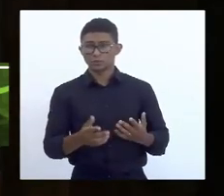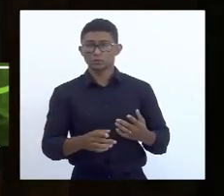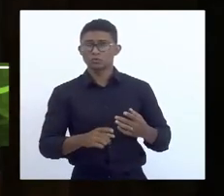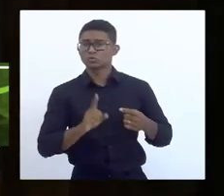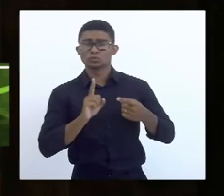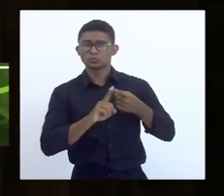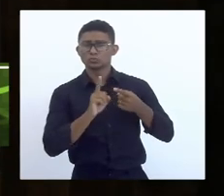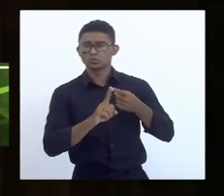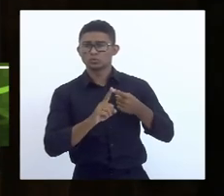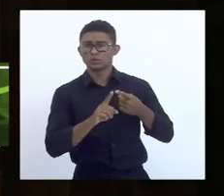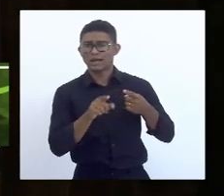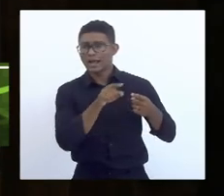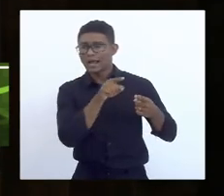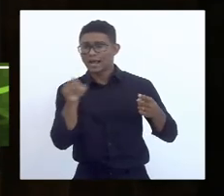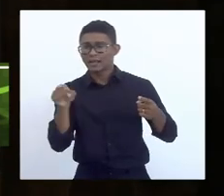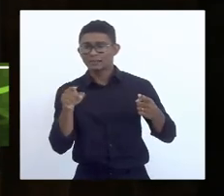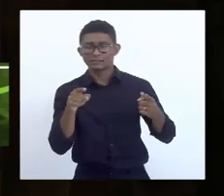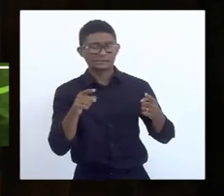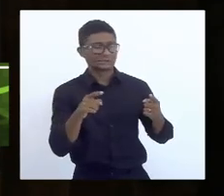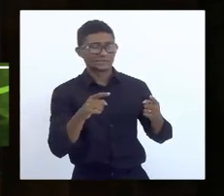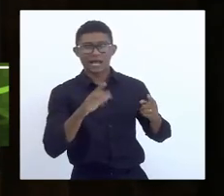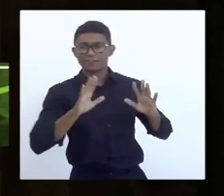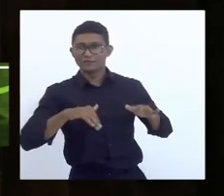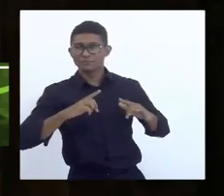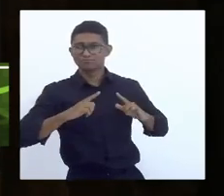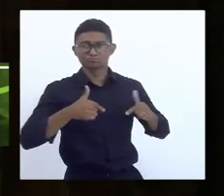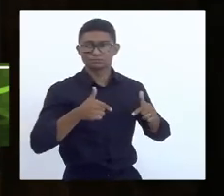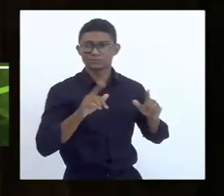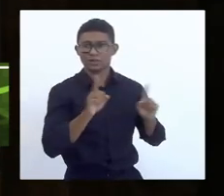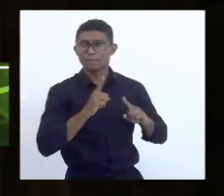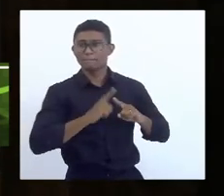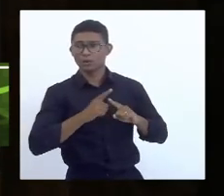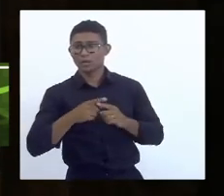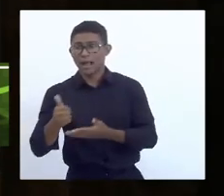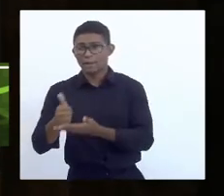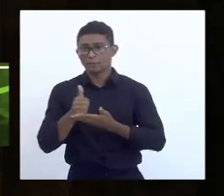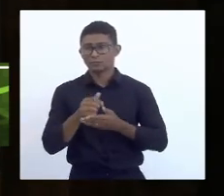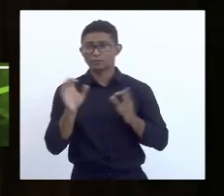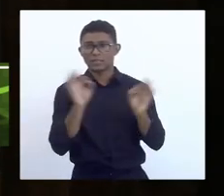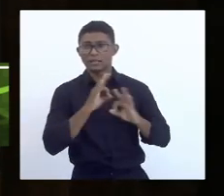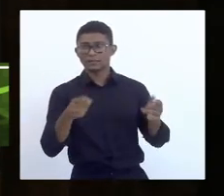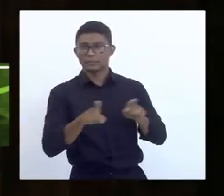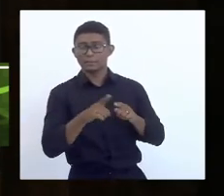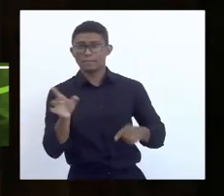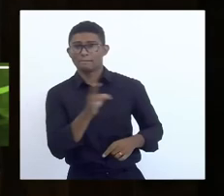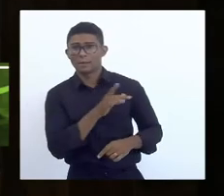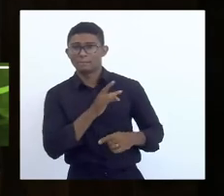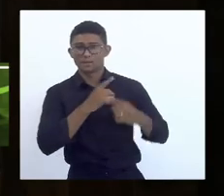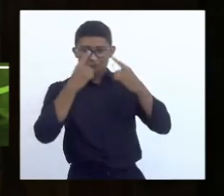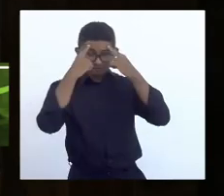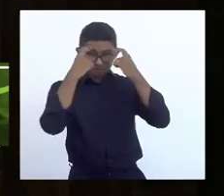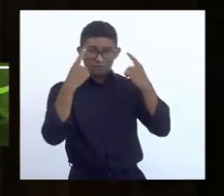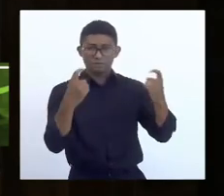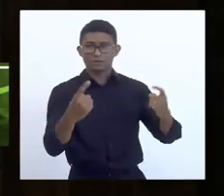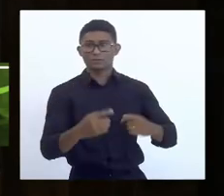intimidam para que não sejam candidatos é a falta de apoio e o medo da violência política. Dito